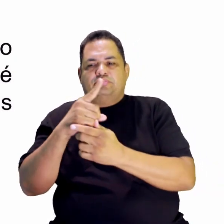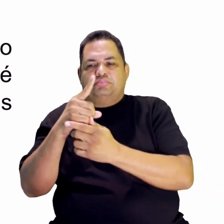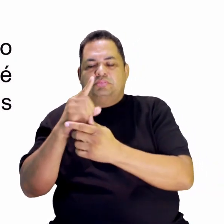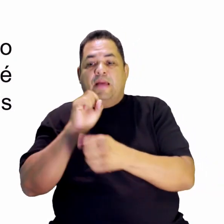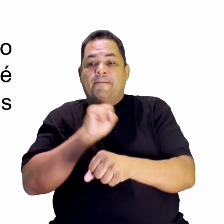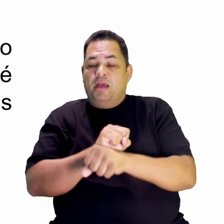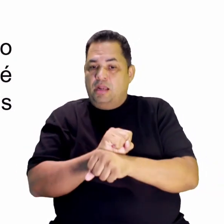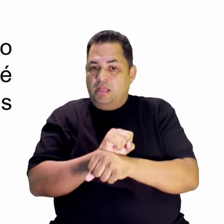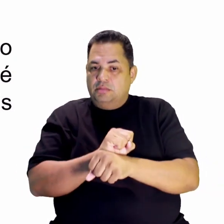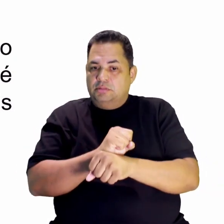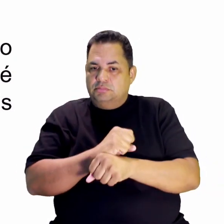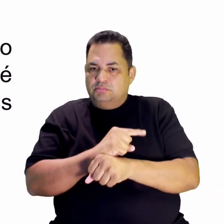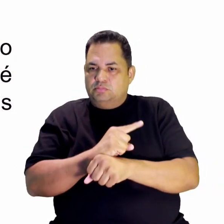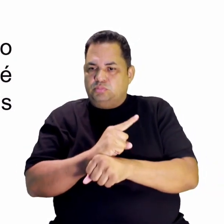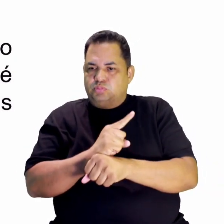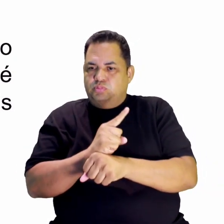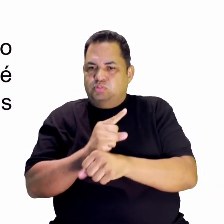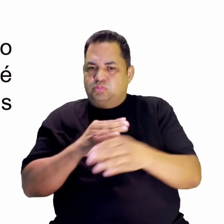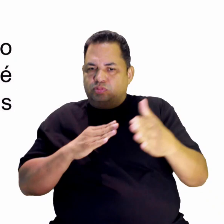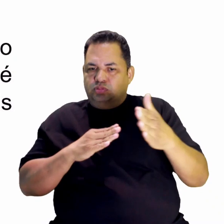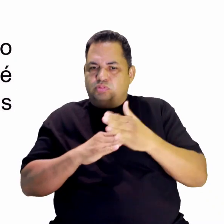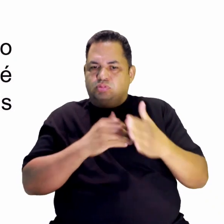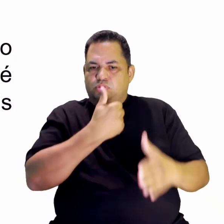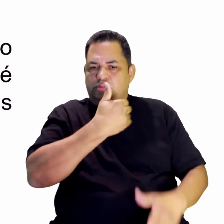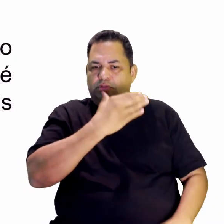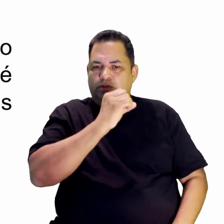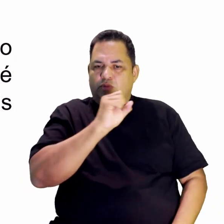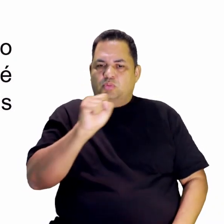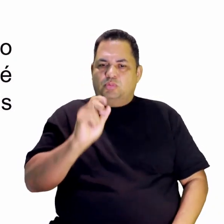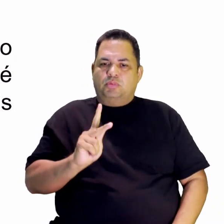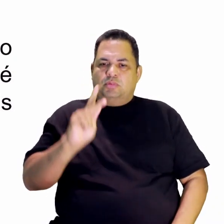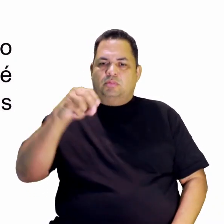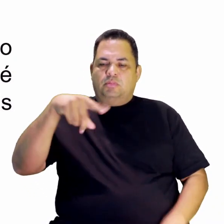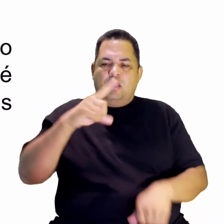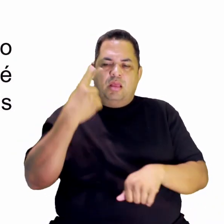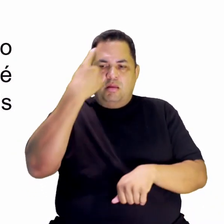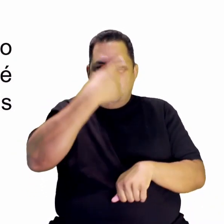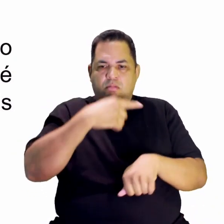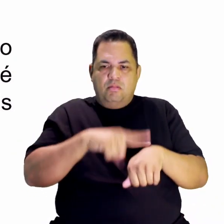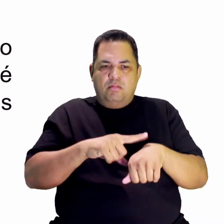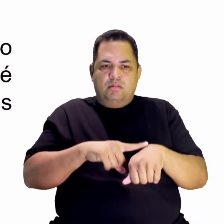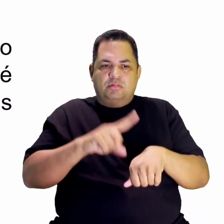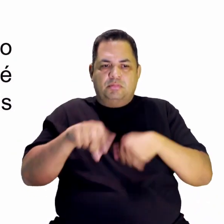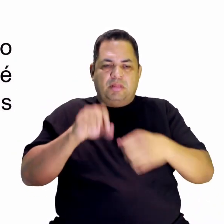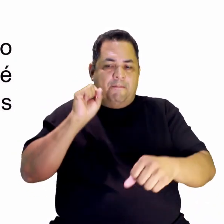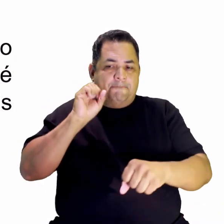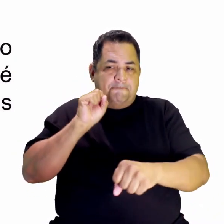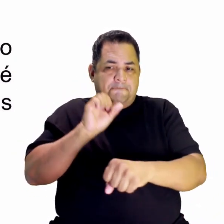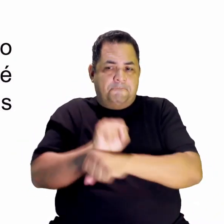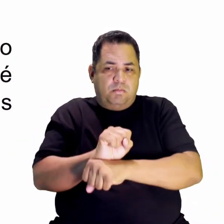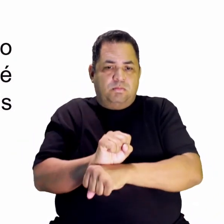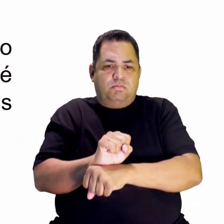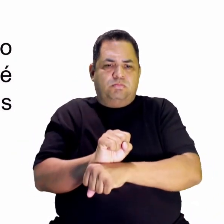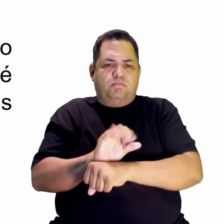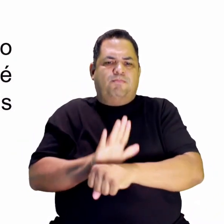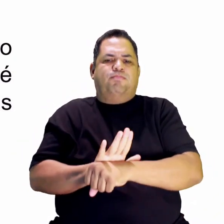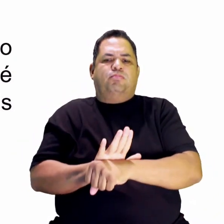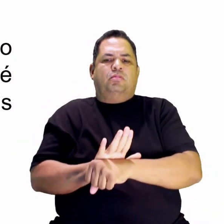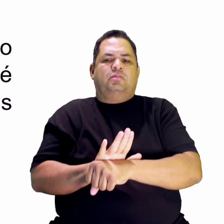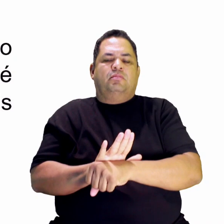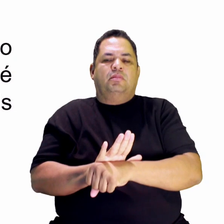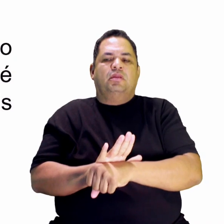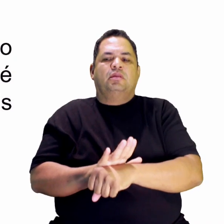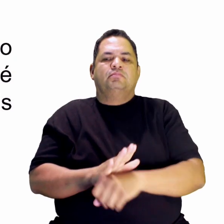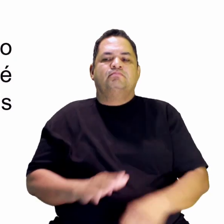parado, aumenta a velocidade até 108 km por hora e depois ele freia até